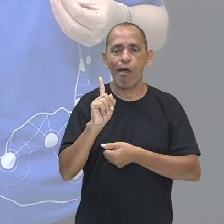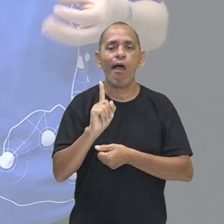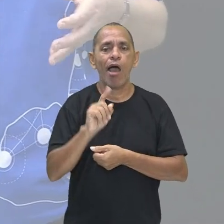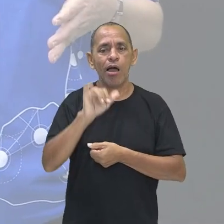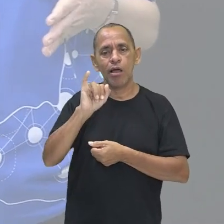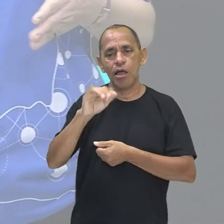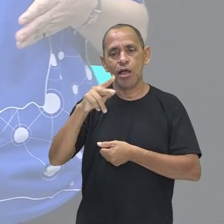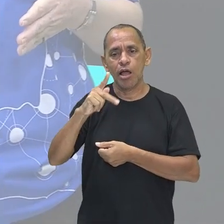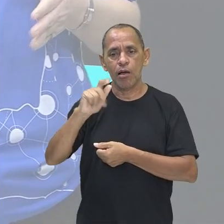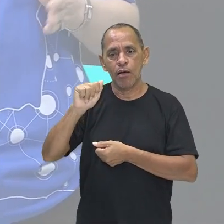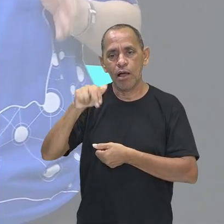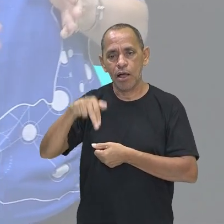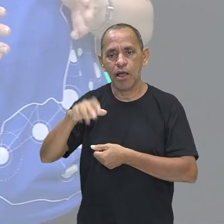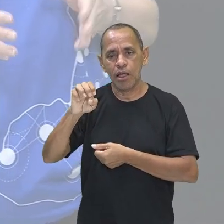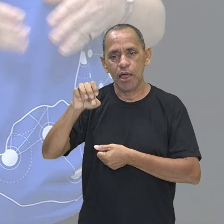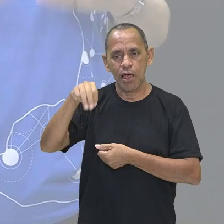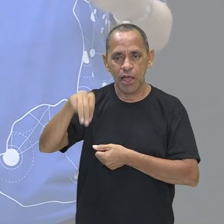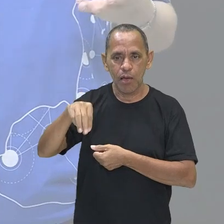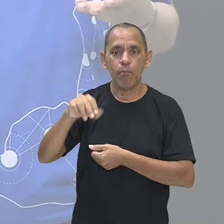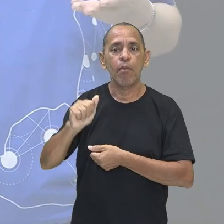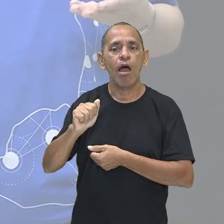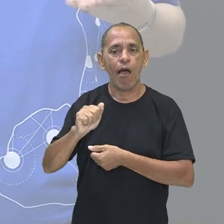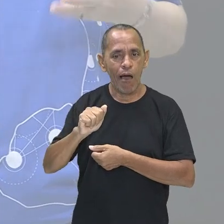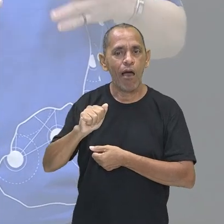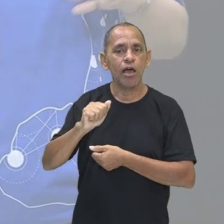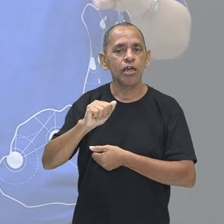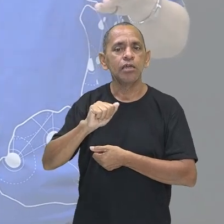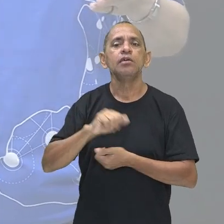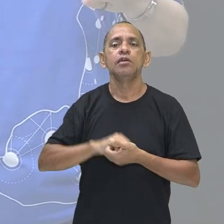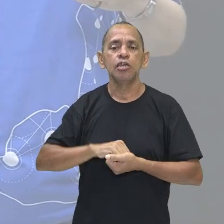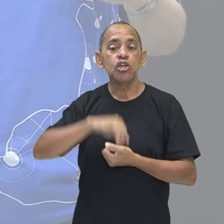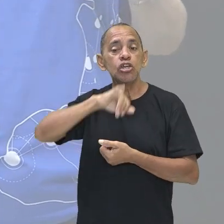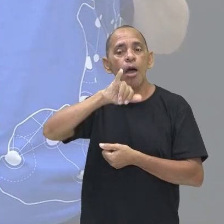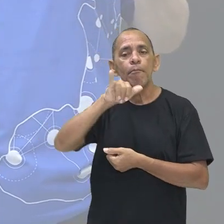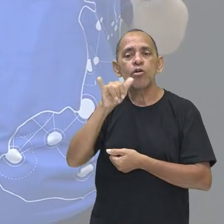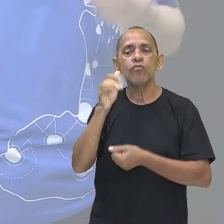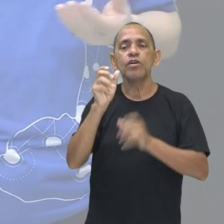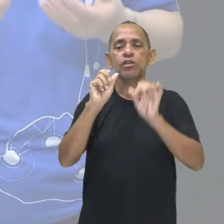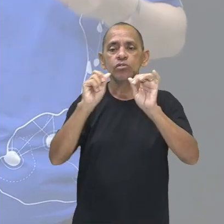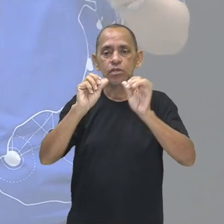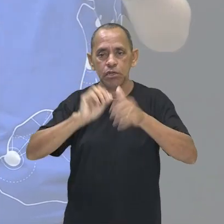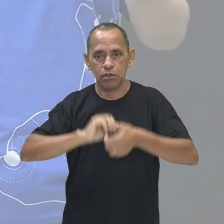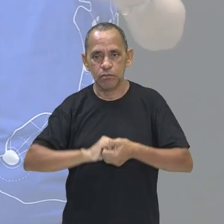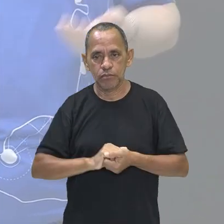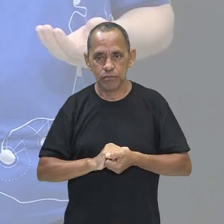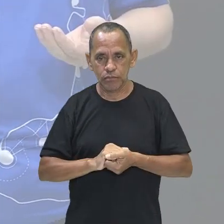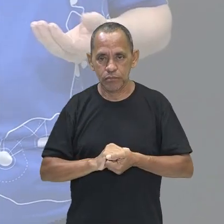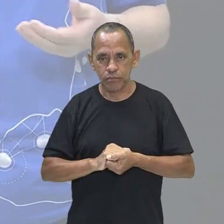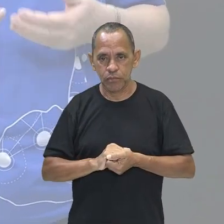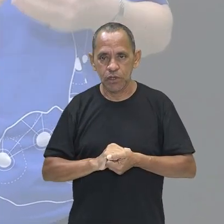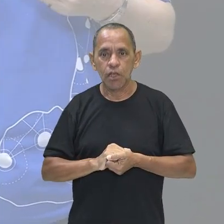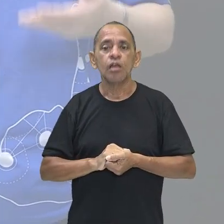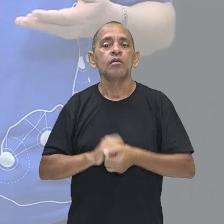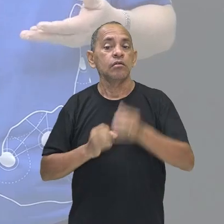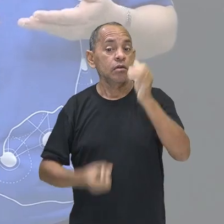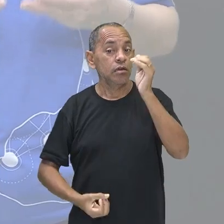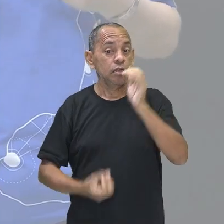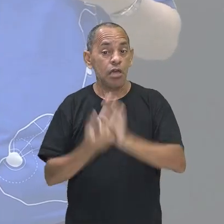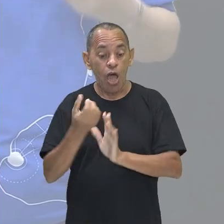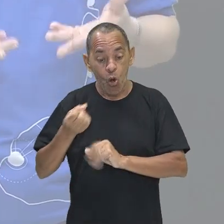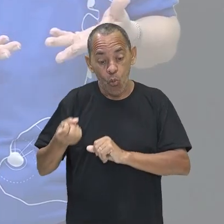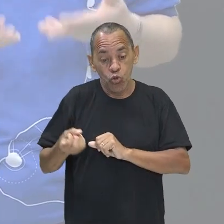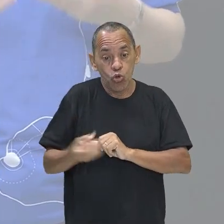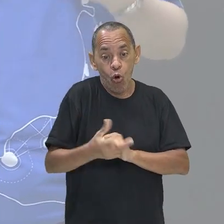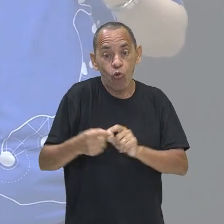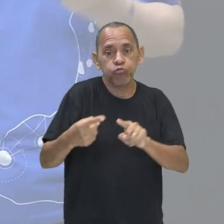tá bom? Então, como eu falei para vocês, na arte você não descarta, você cria, você recria uma nova forma